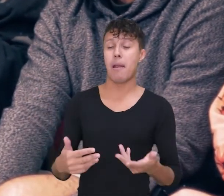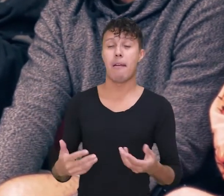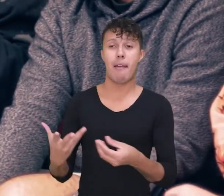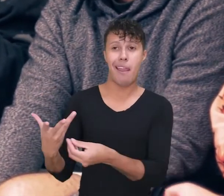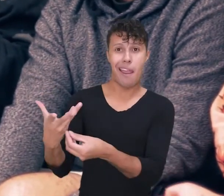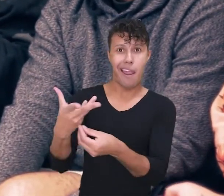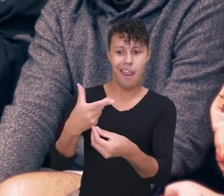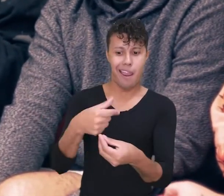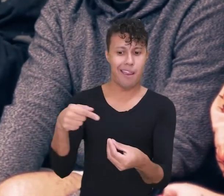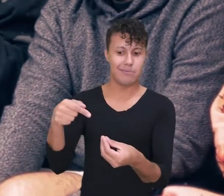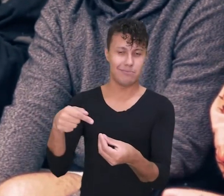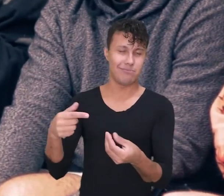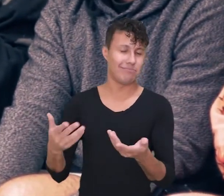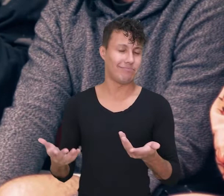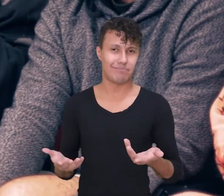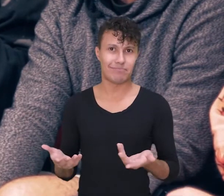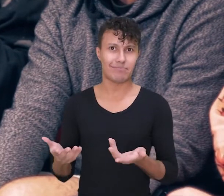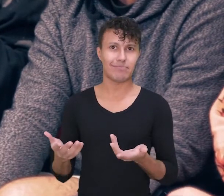talvez a arte